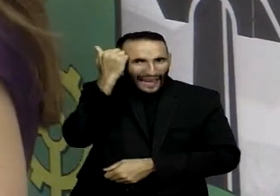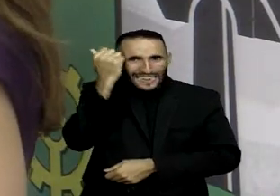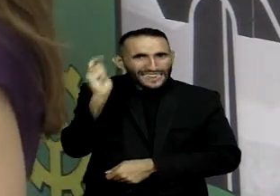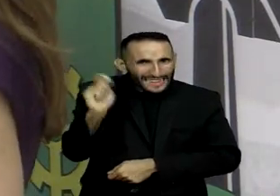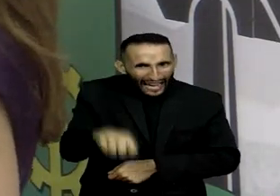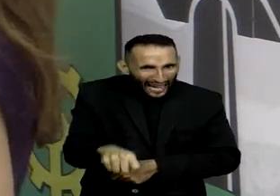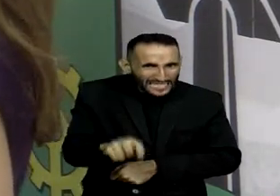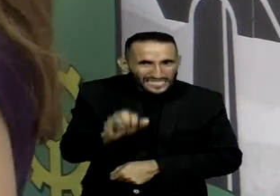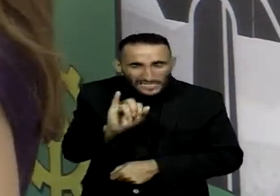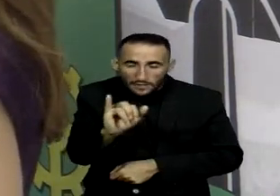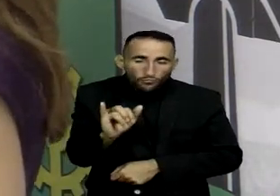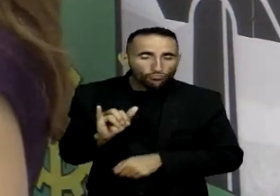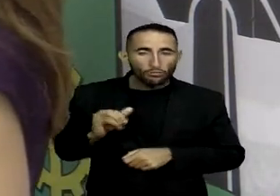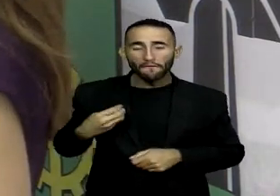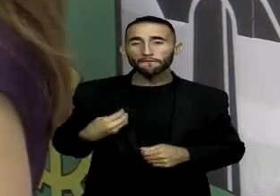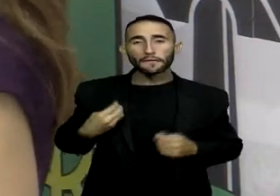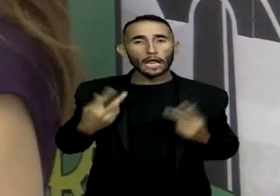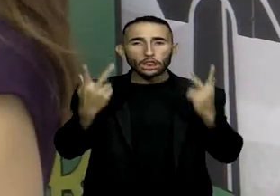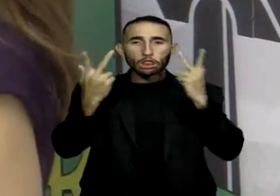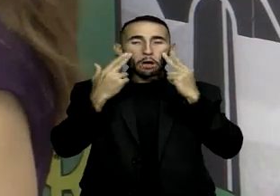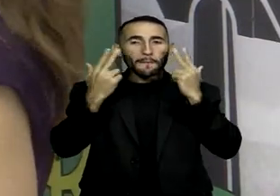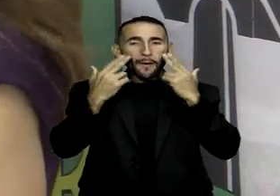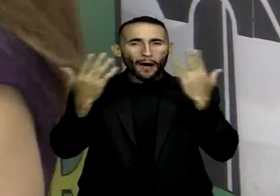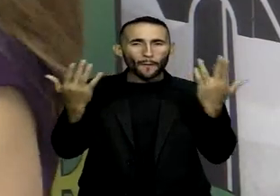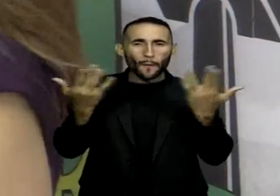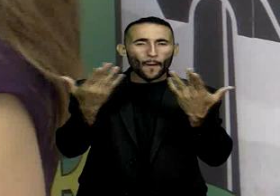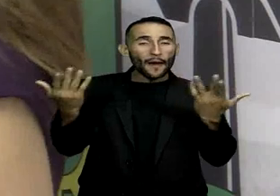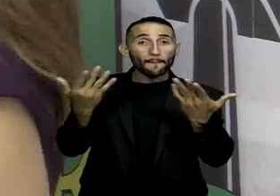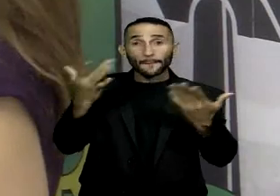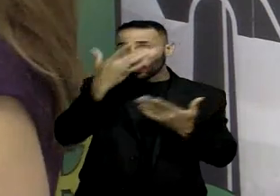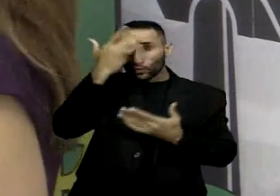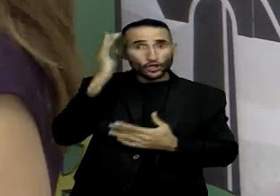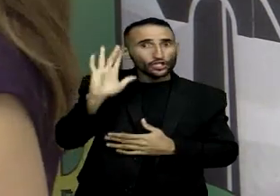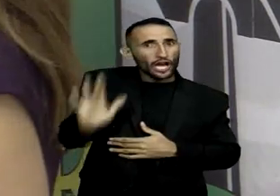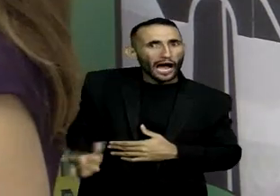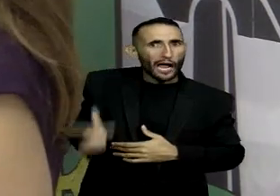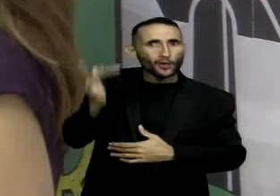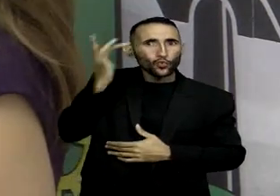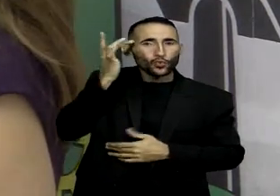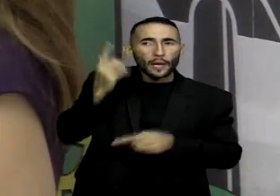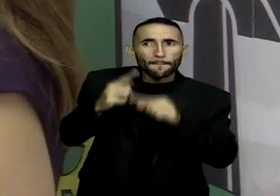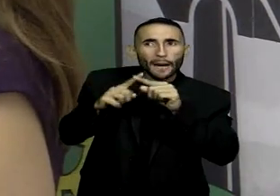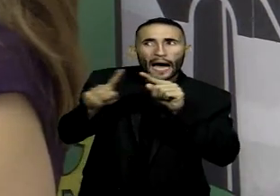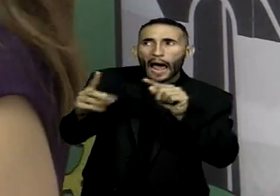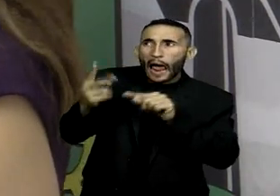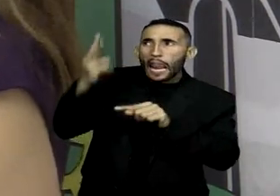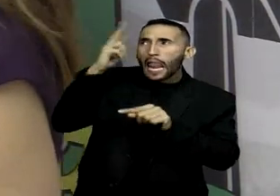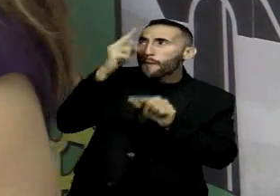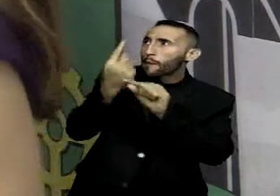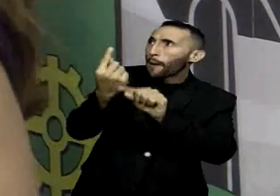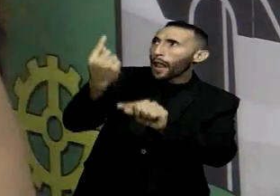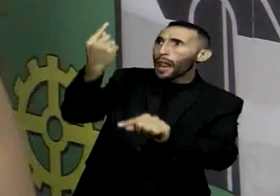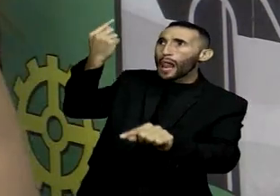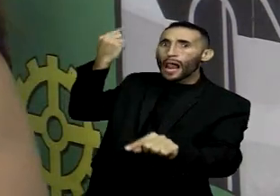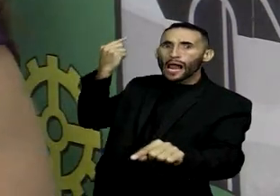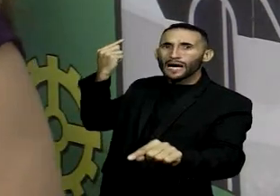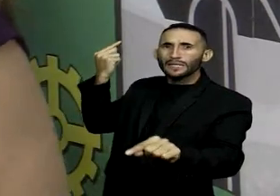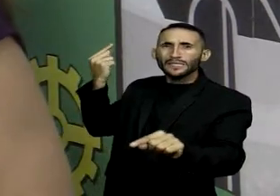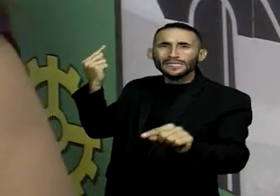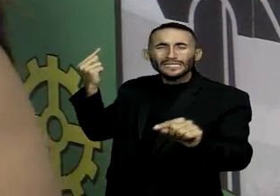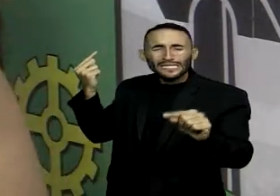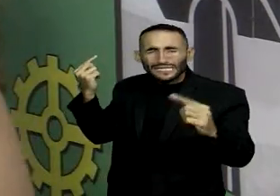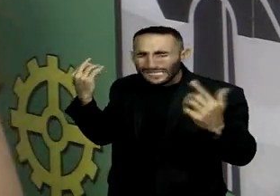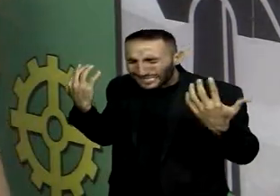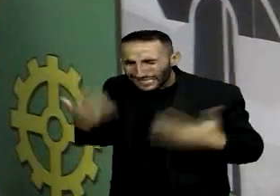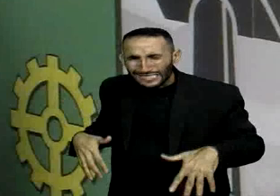deixa. E agora ela ouvir de um pastor que... A criança também tem culpa. Então, assim, é surreal. Mas obrigada, é surreal, me